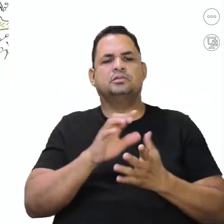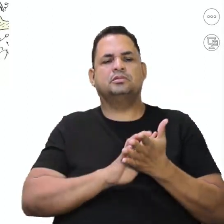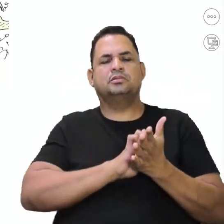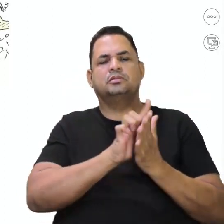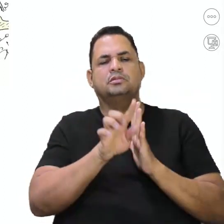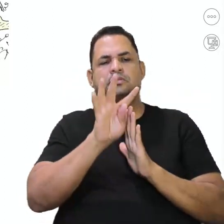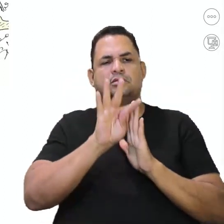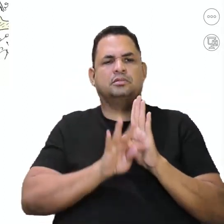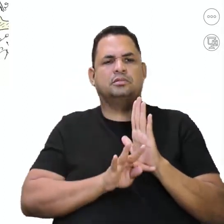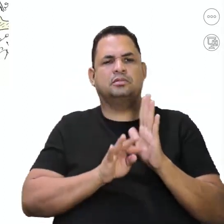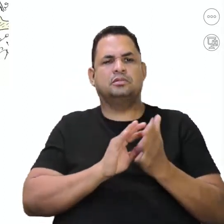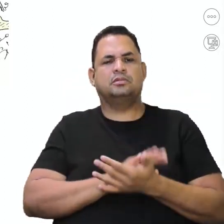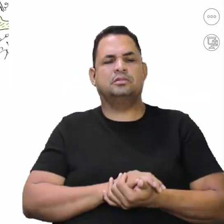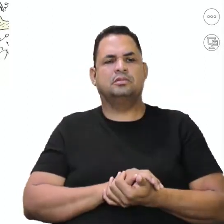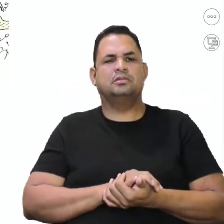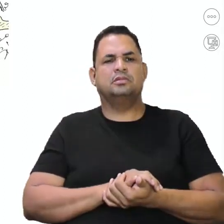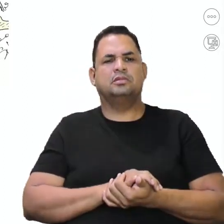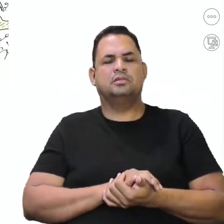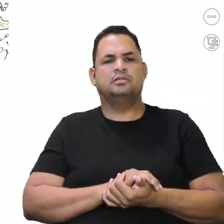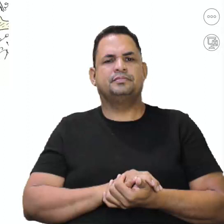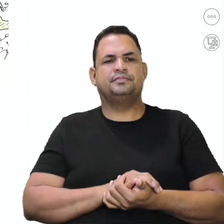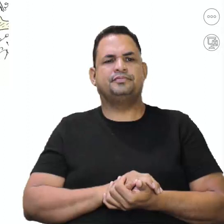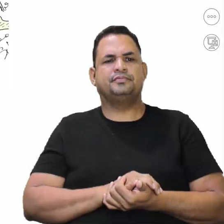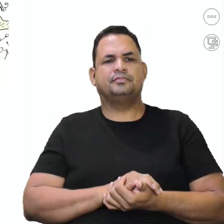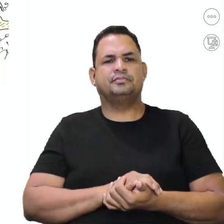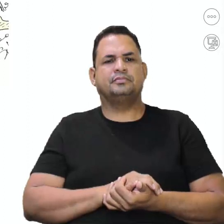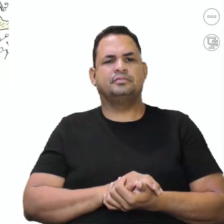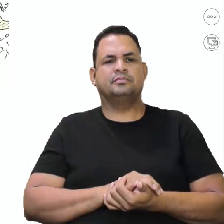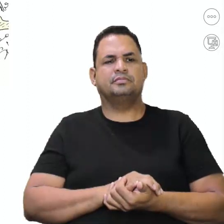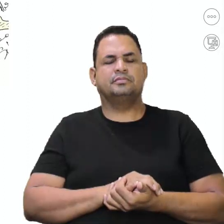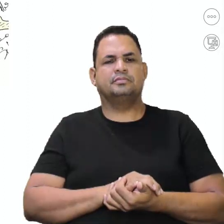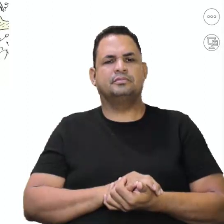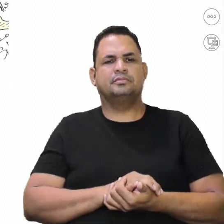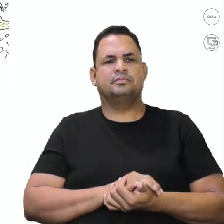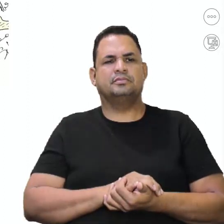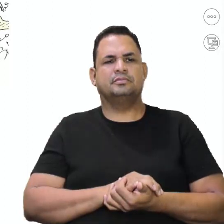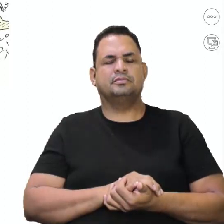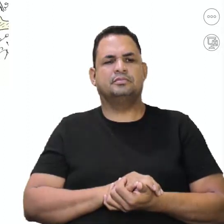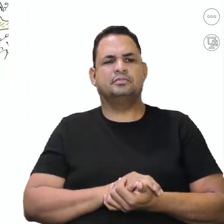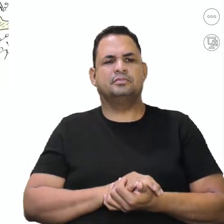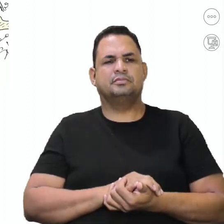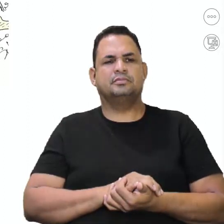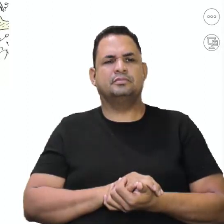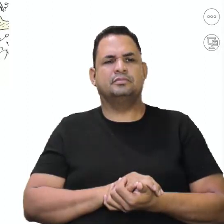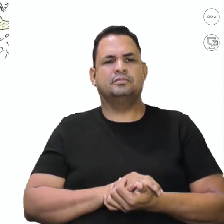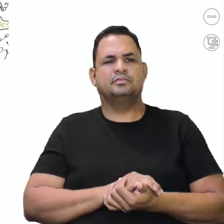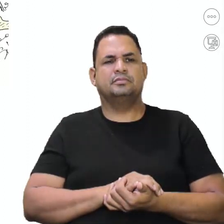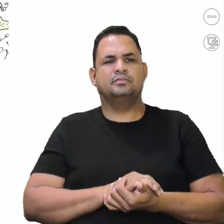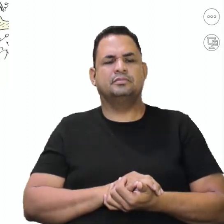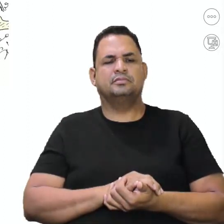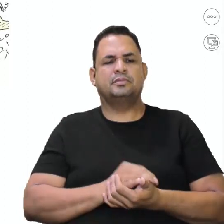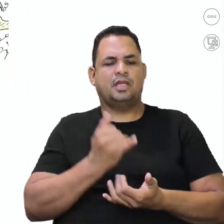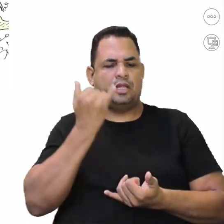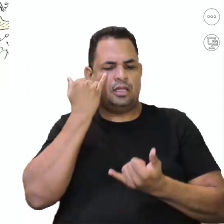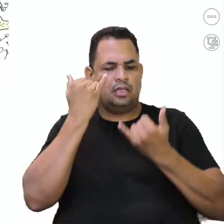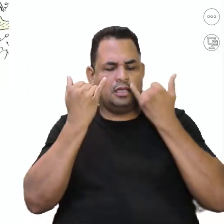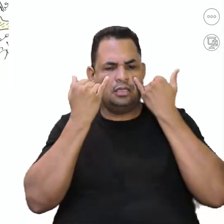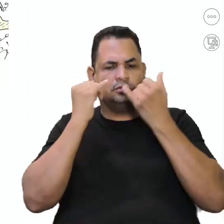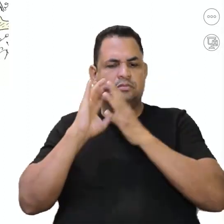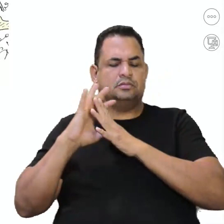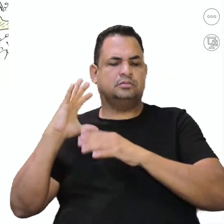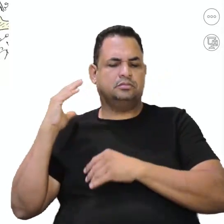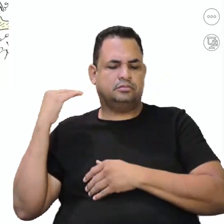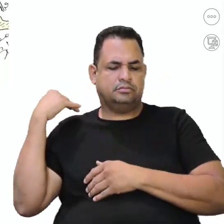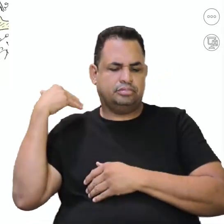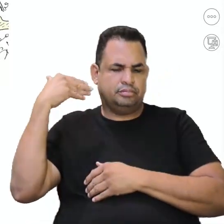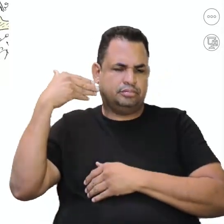gênero textual. Biographical information that which pertains to a person's life. Então, as informações biográficas são